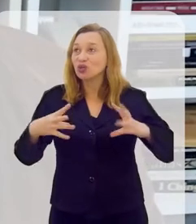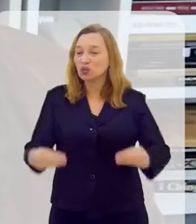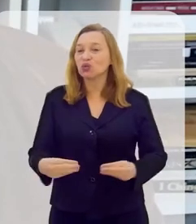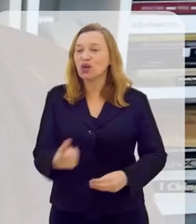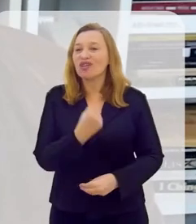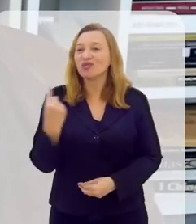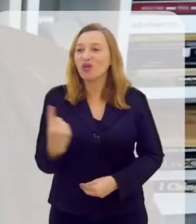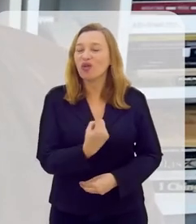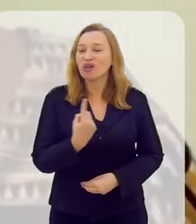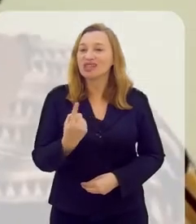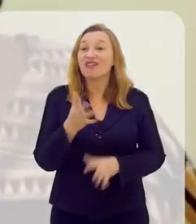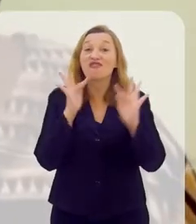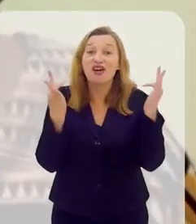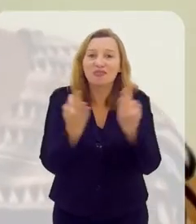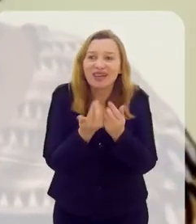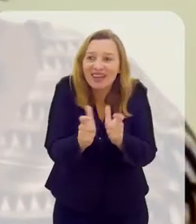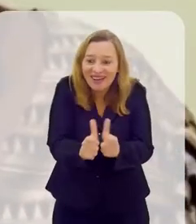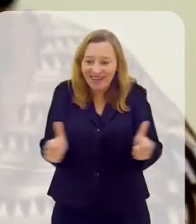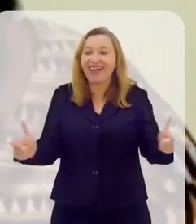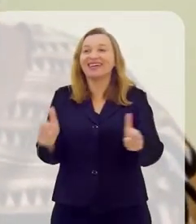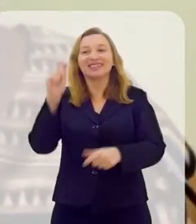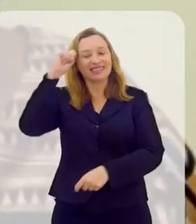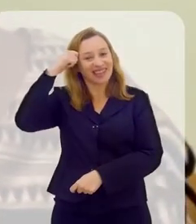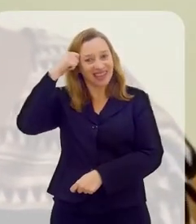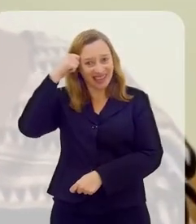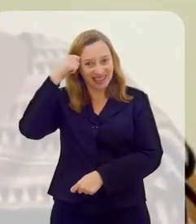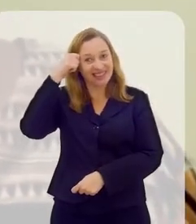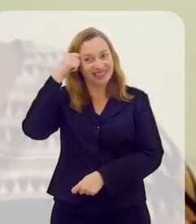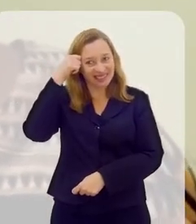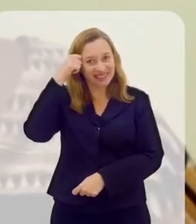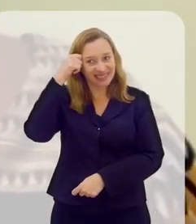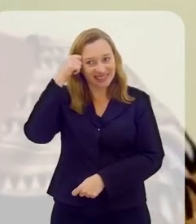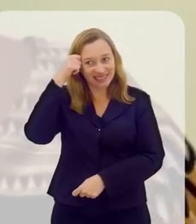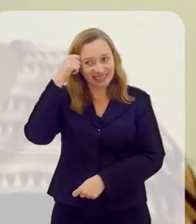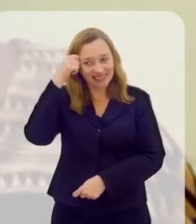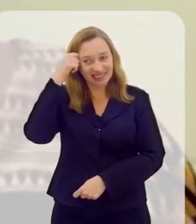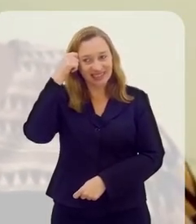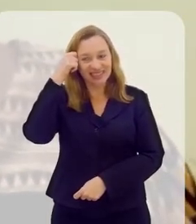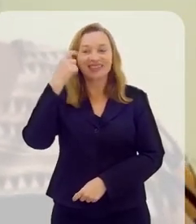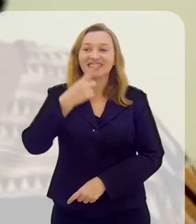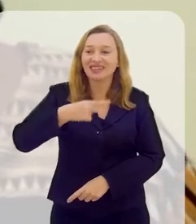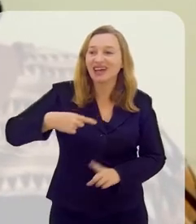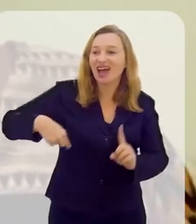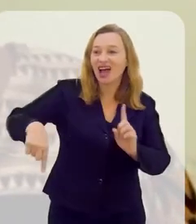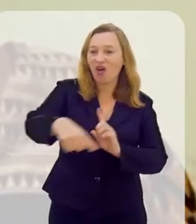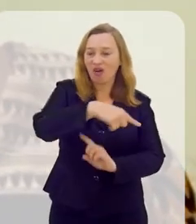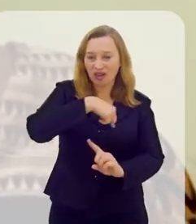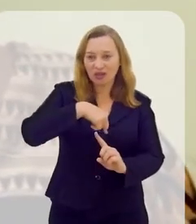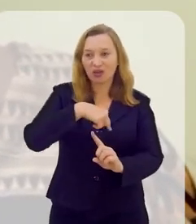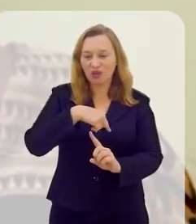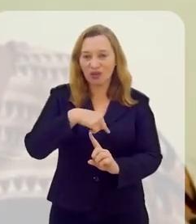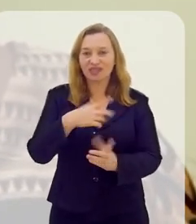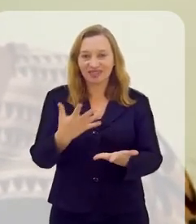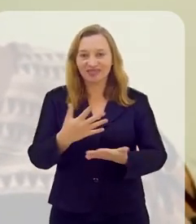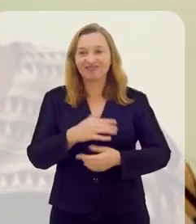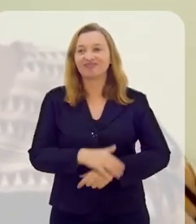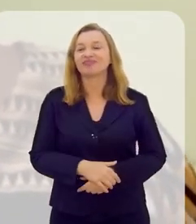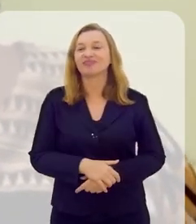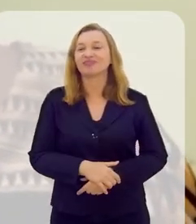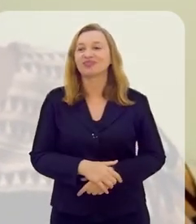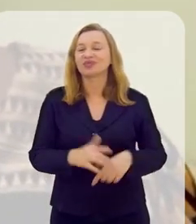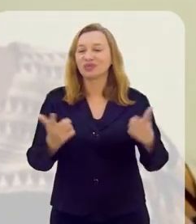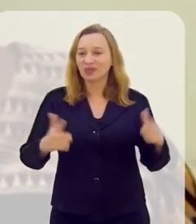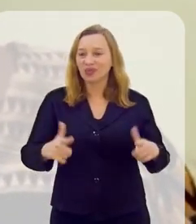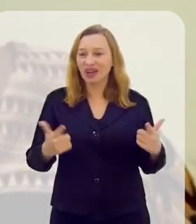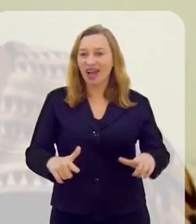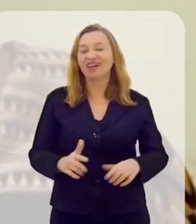tudo isso é a nossa família, grande família negra suburbana, que era ao redor da mesa, da comida,